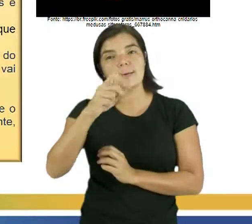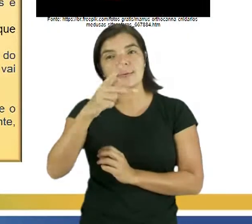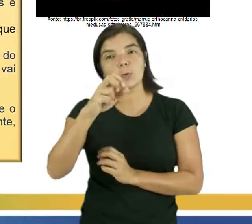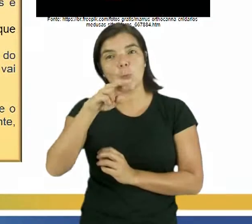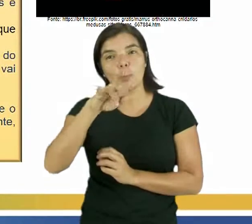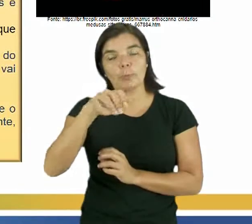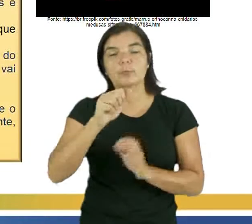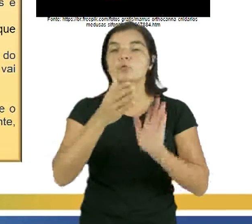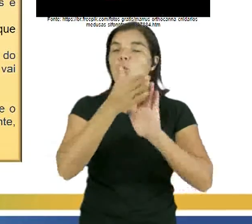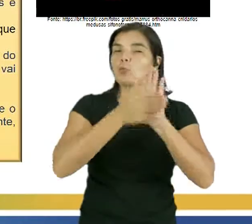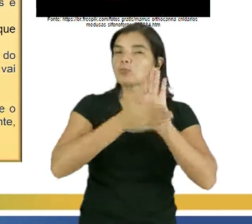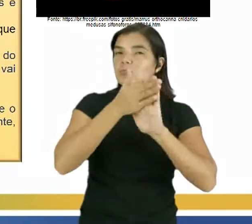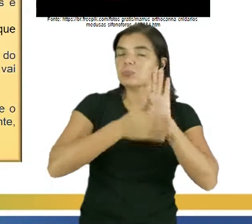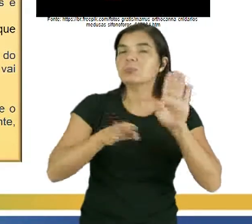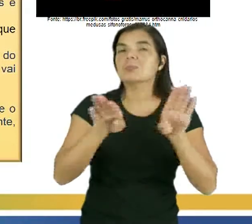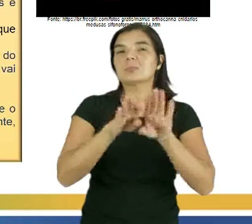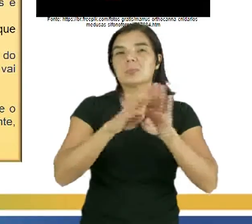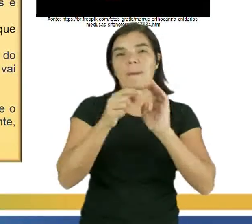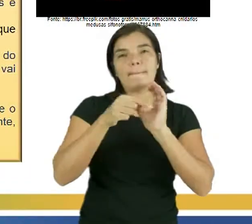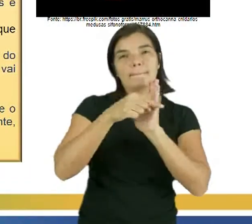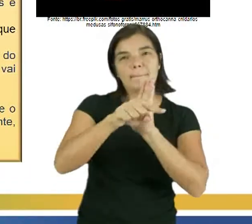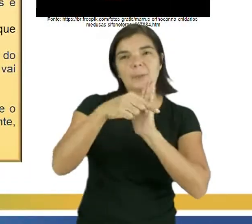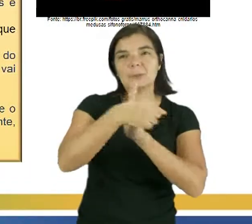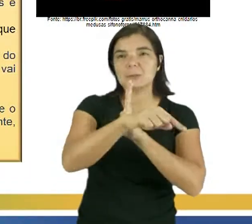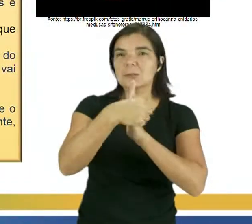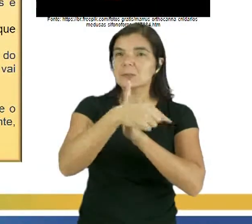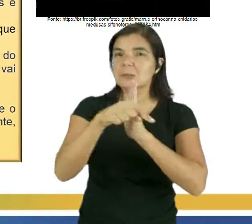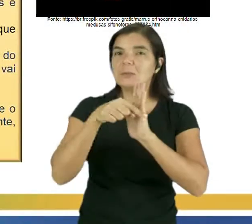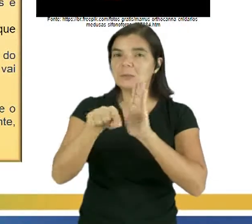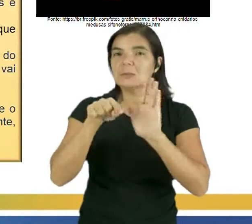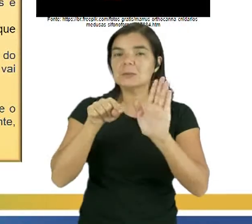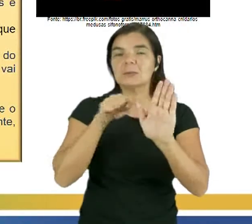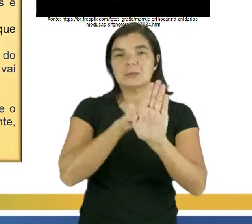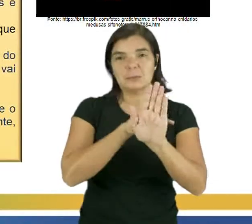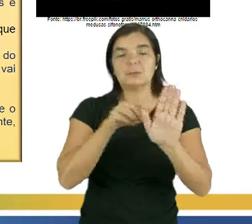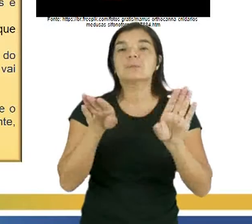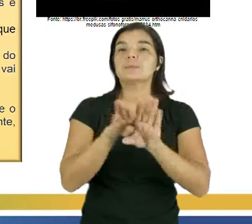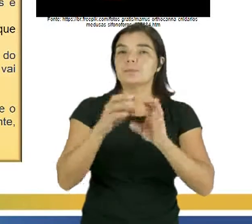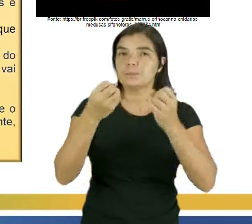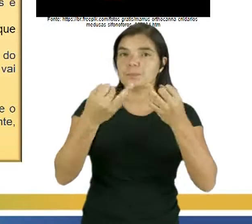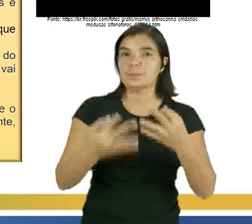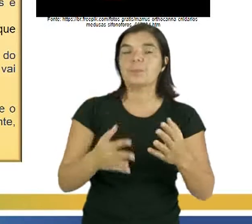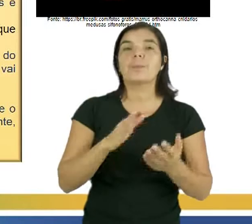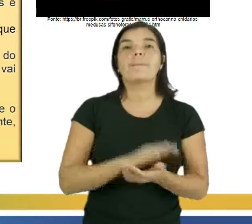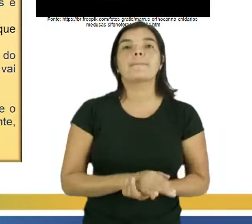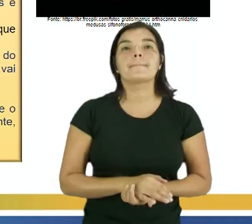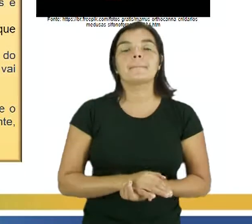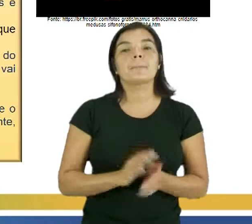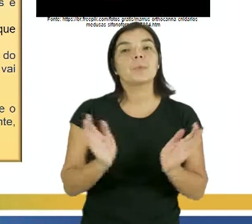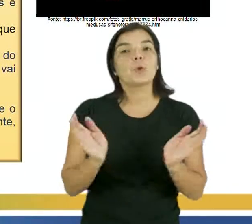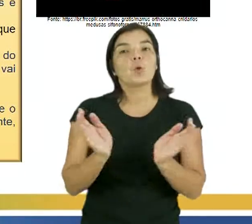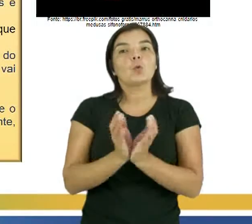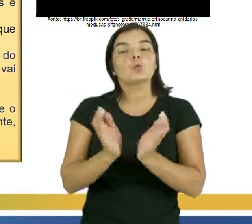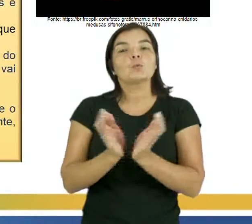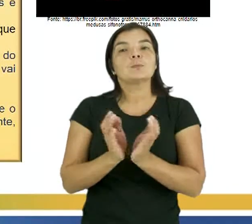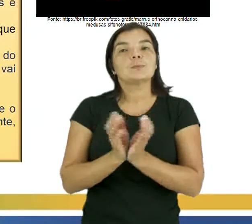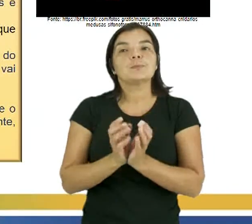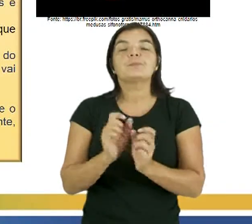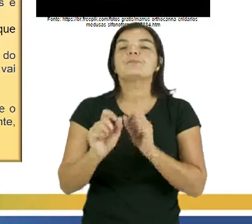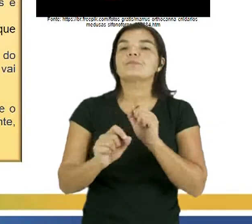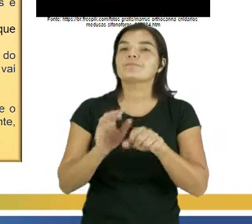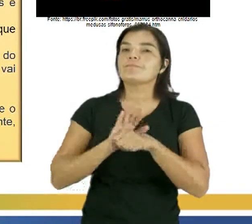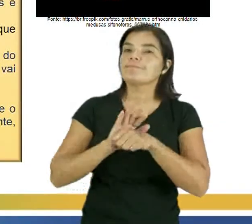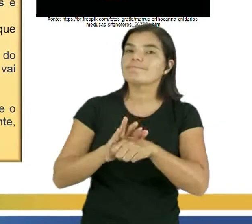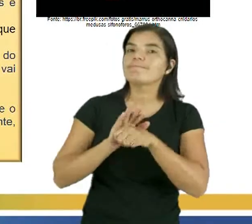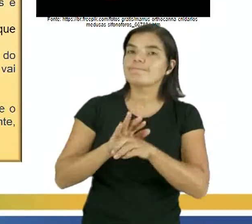bastante espessa, possui espículas, que são aqueles espinhos em volta dela que eu falei para vocês, e um conjunto de amebócitos que vai